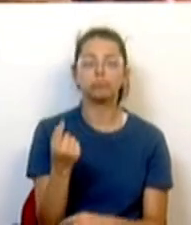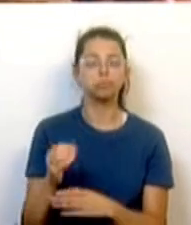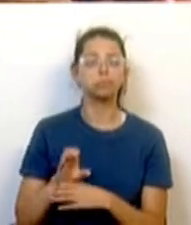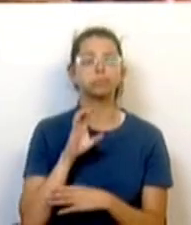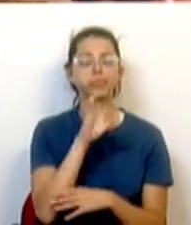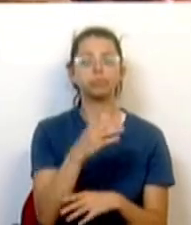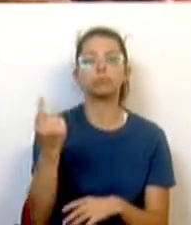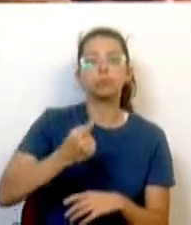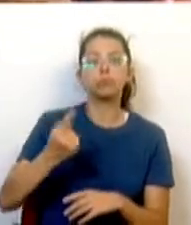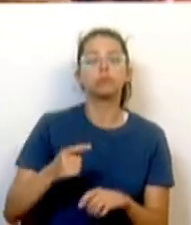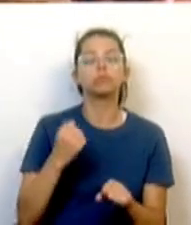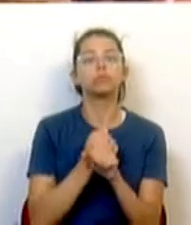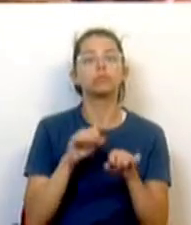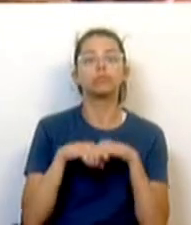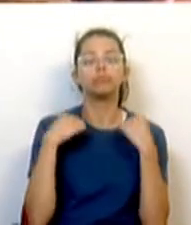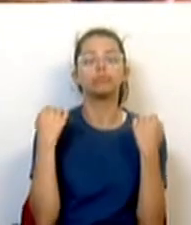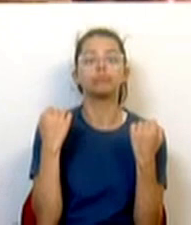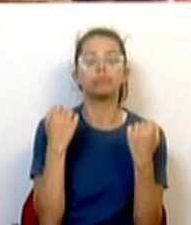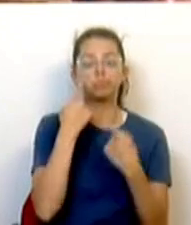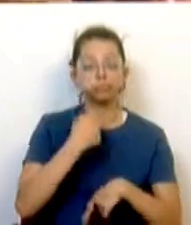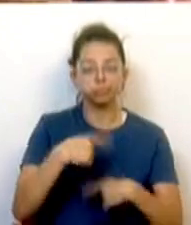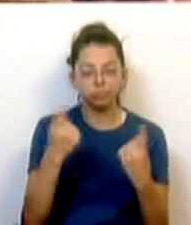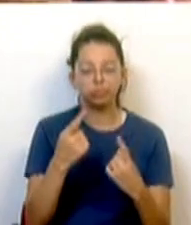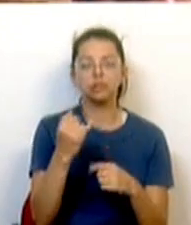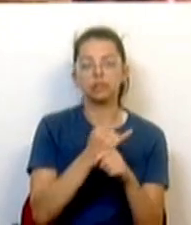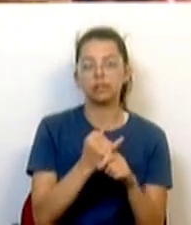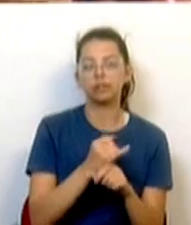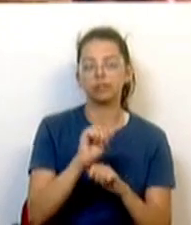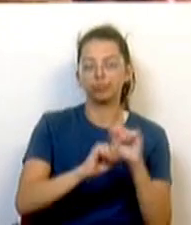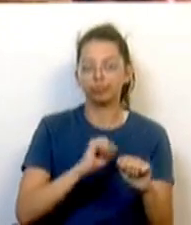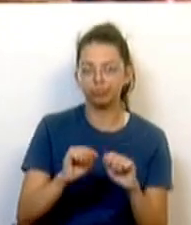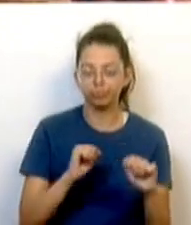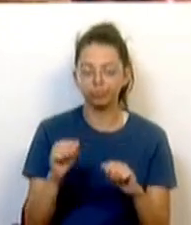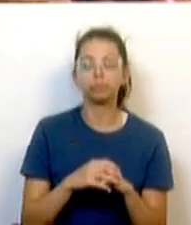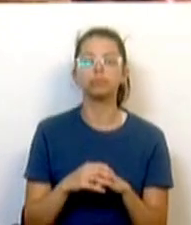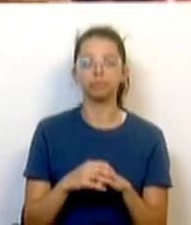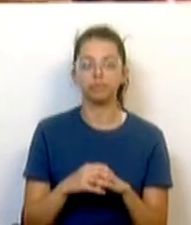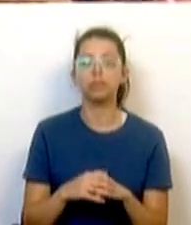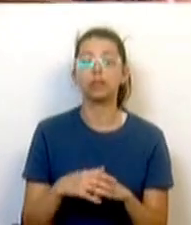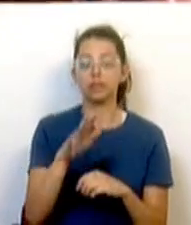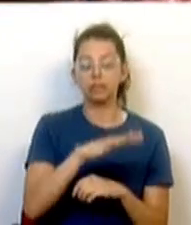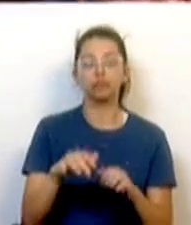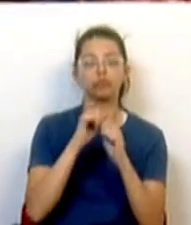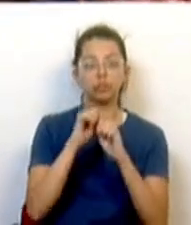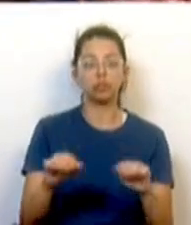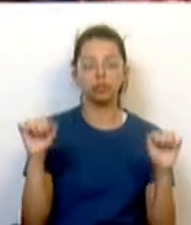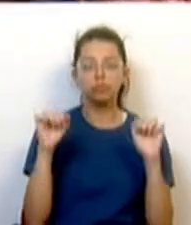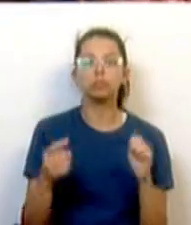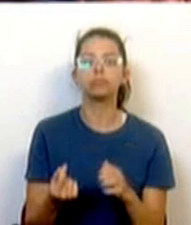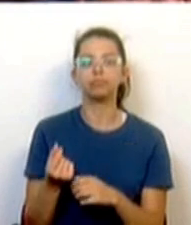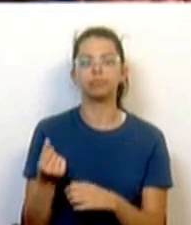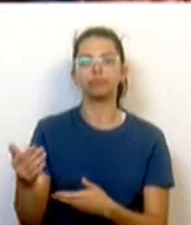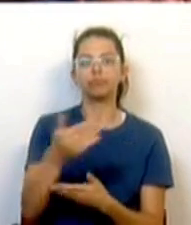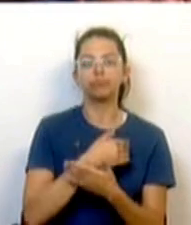as obrigações de serviço público interilhas. Este é o Governo da República que pela primeira vez atribuiu às regiões autónomas uma percentagem das receitas de